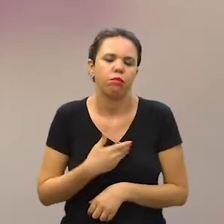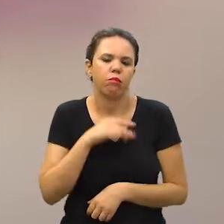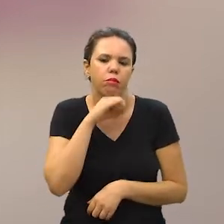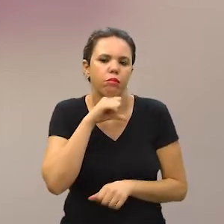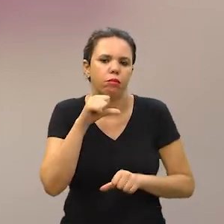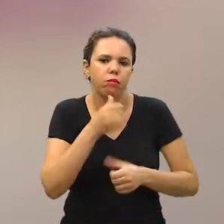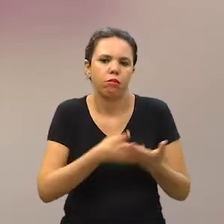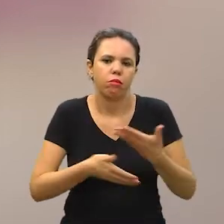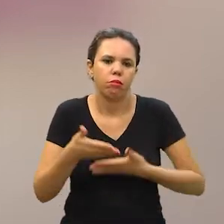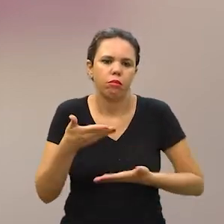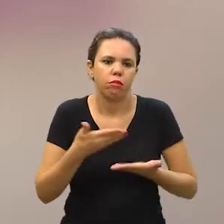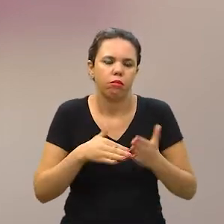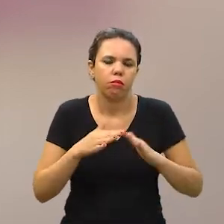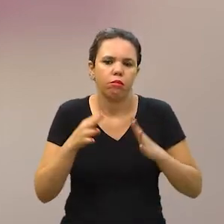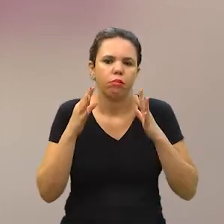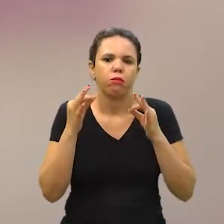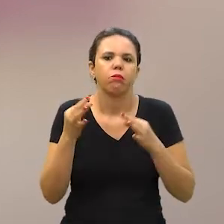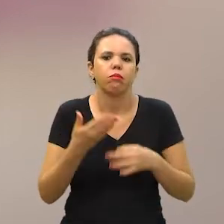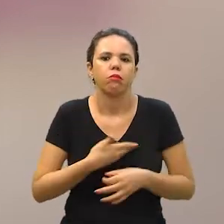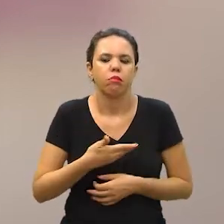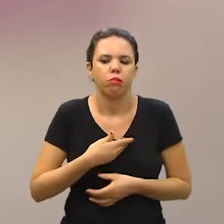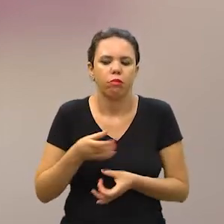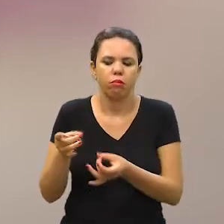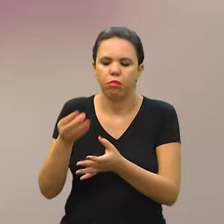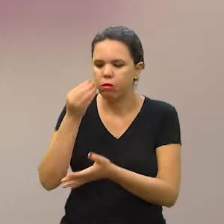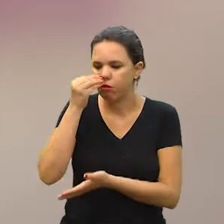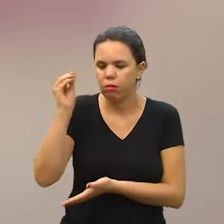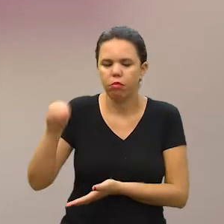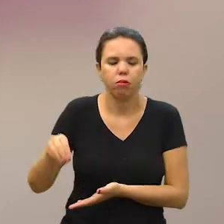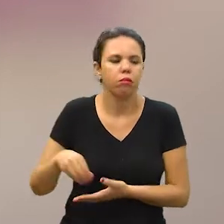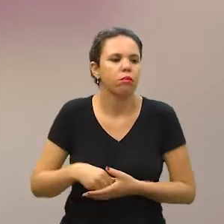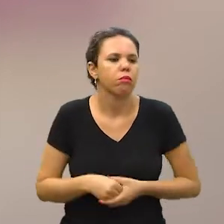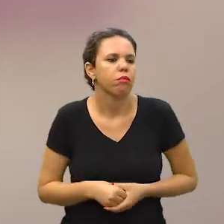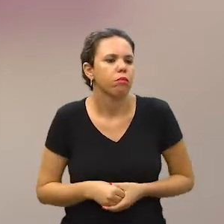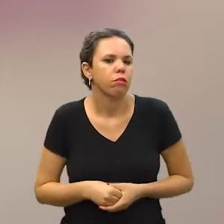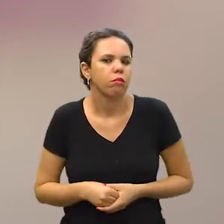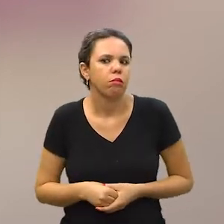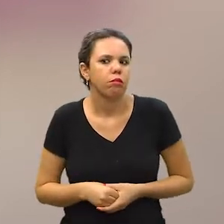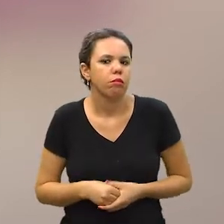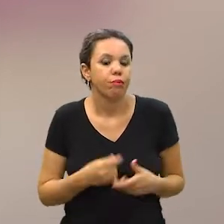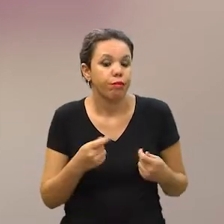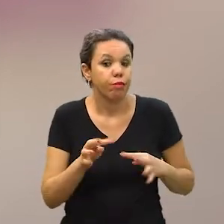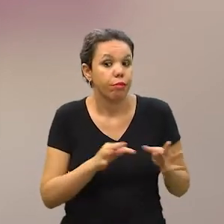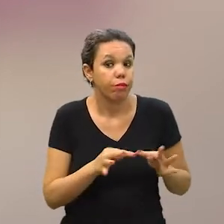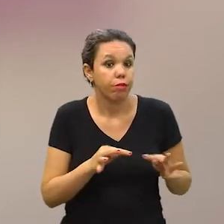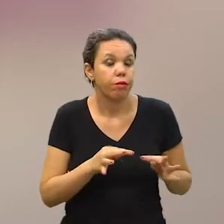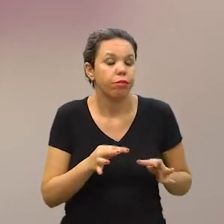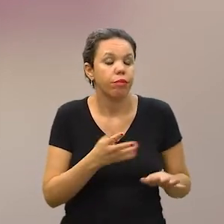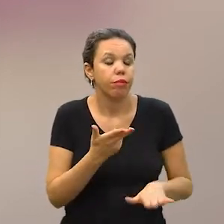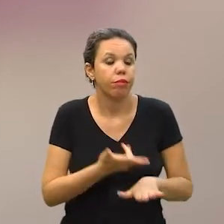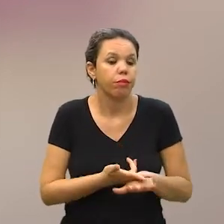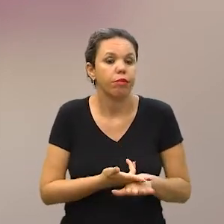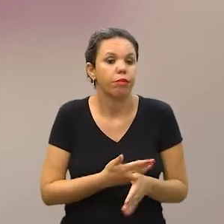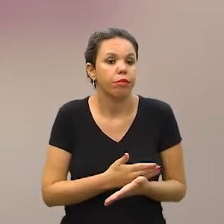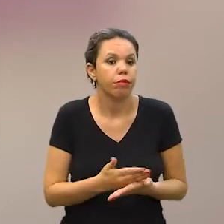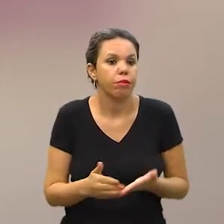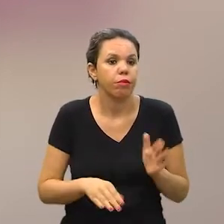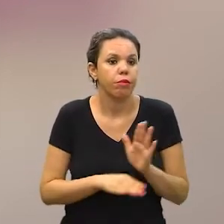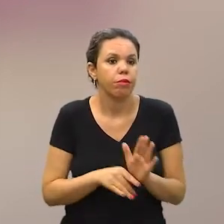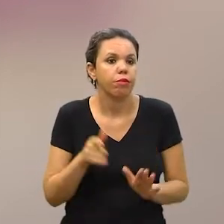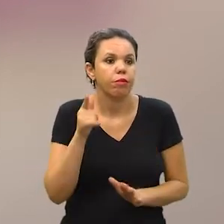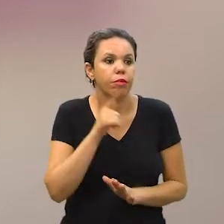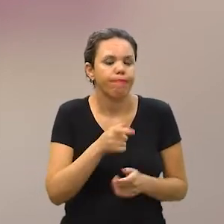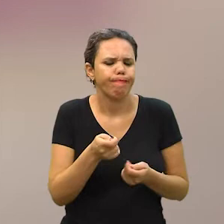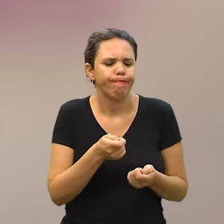atrapalhando demais a sala de aula, então os coleguinhas começam a deixar de lado. Então, muitas vezes a gente precisa da terapia até para ajudar nisso, para a criança